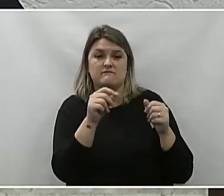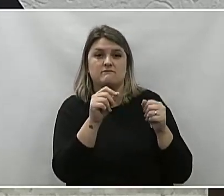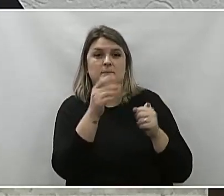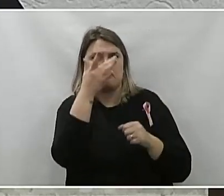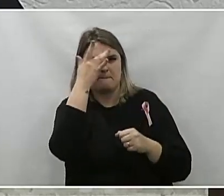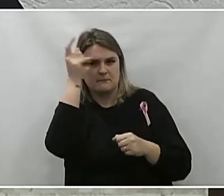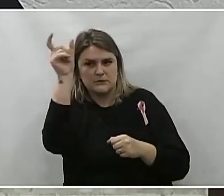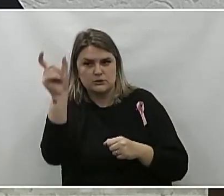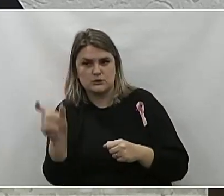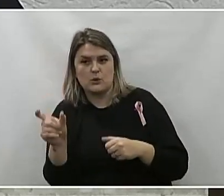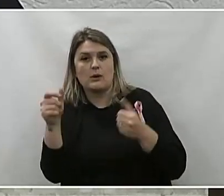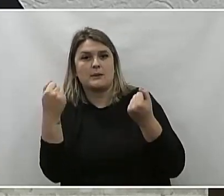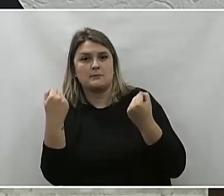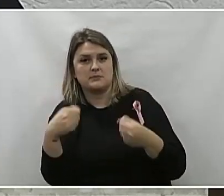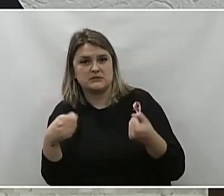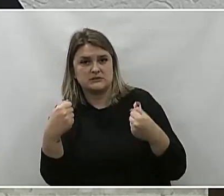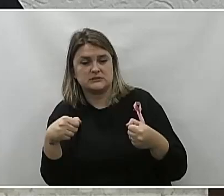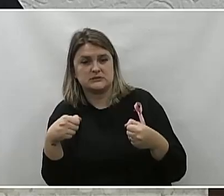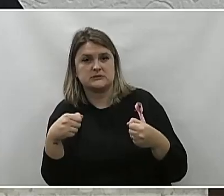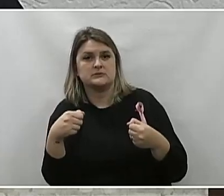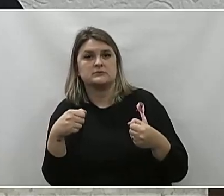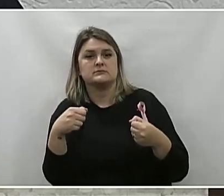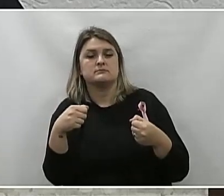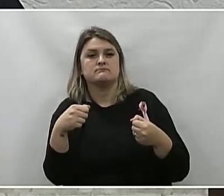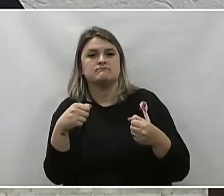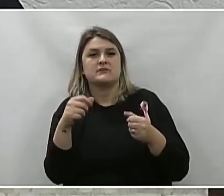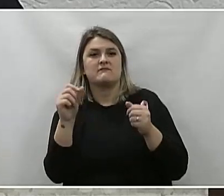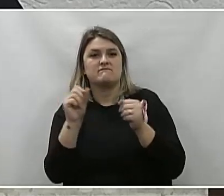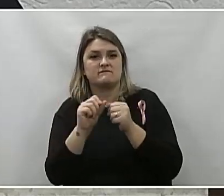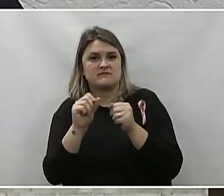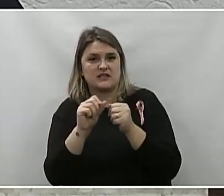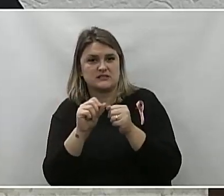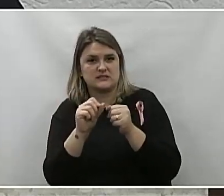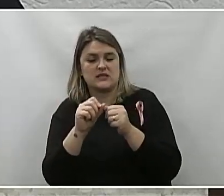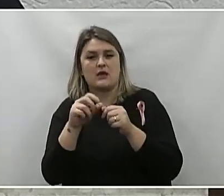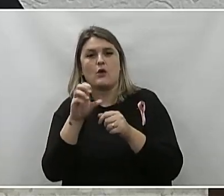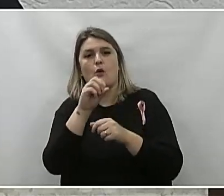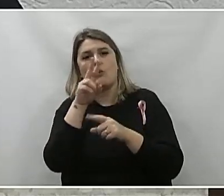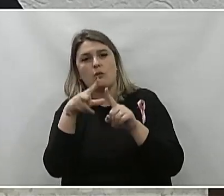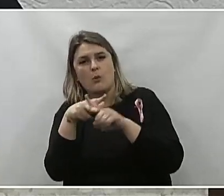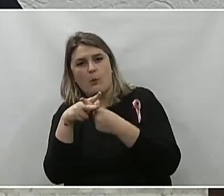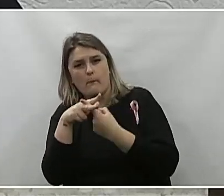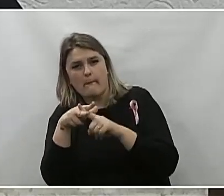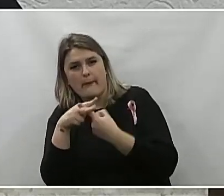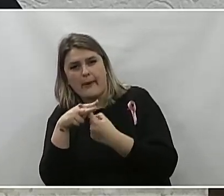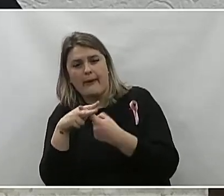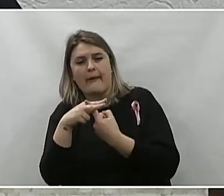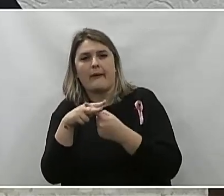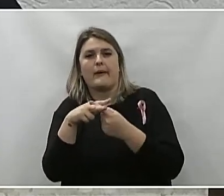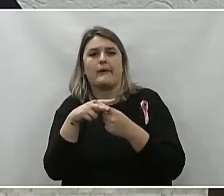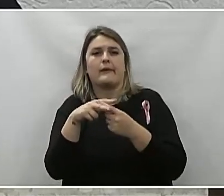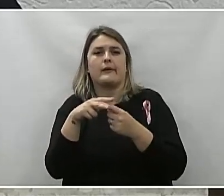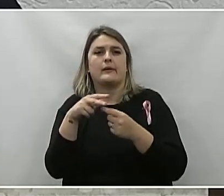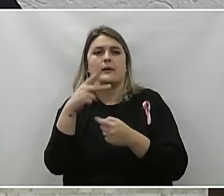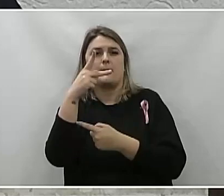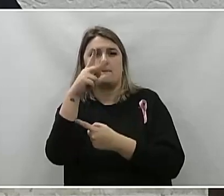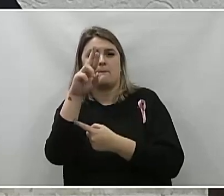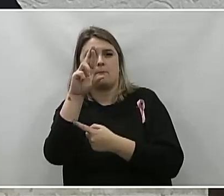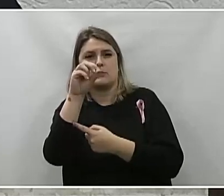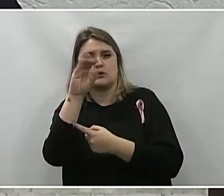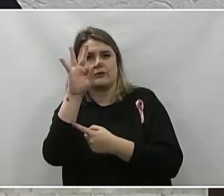pacientes que necessitem de confecção Consertos e manutenção de próteses